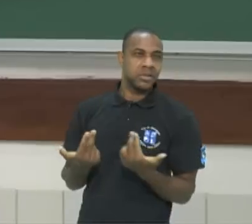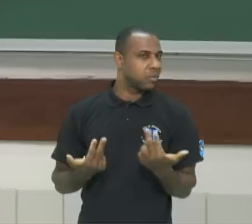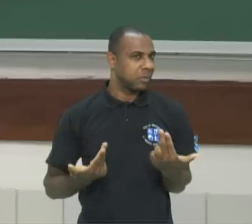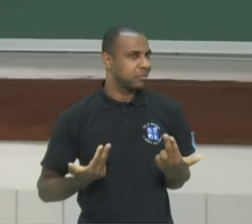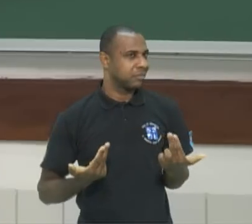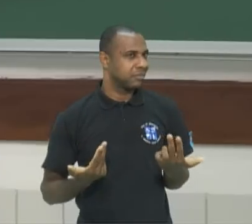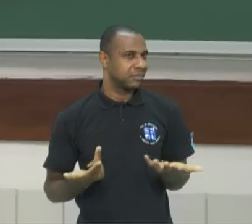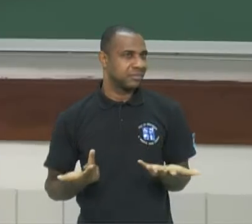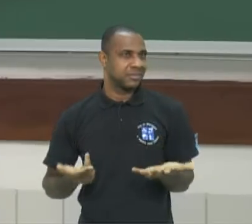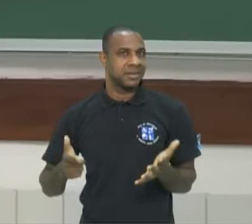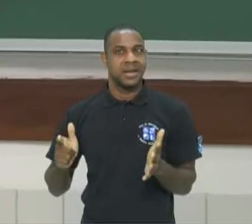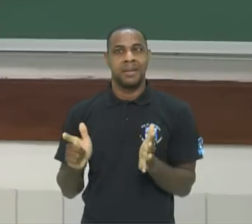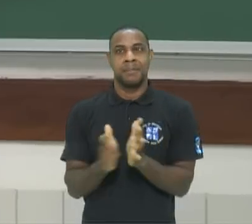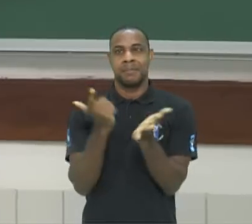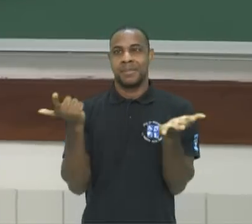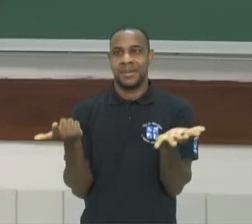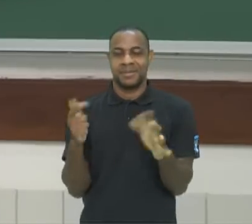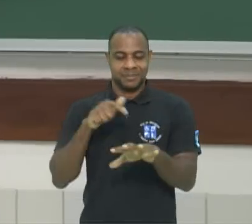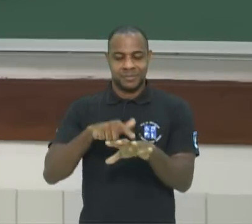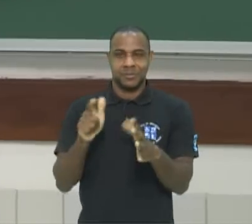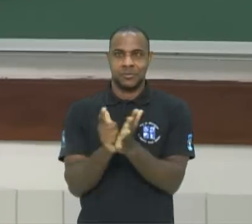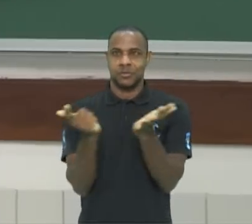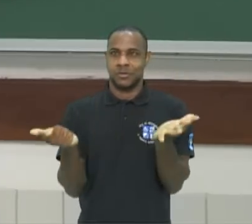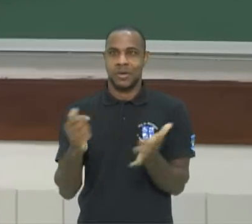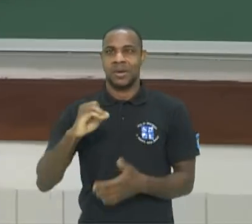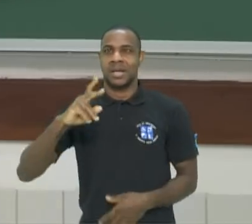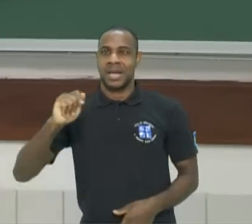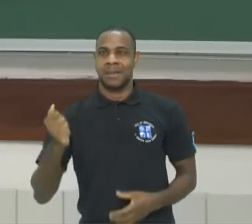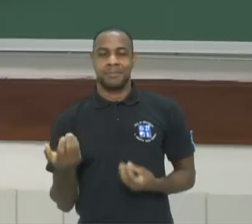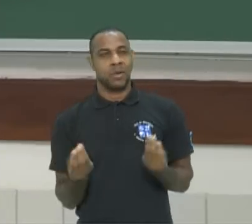da primeira página ali do jornal ou da revista.